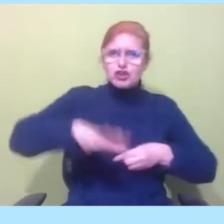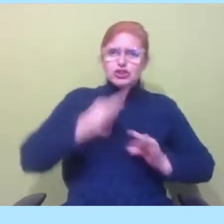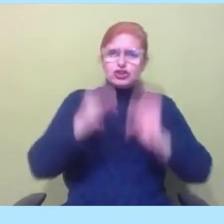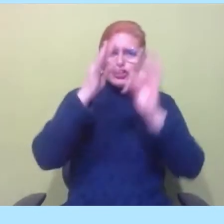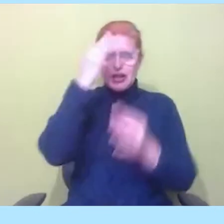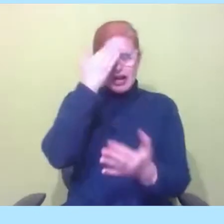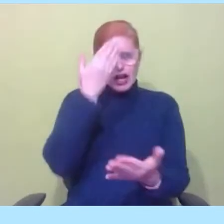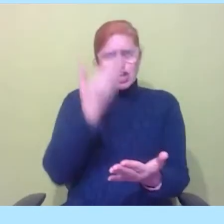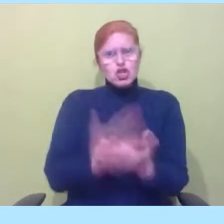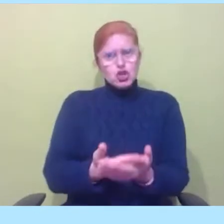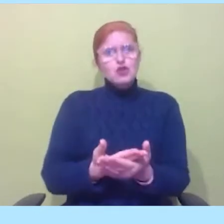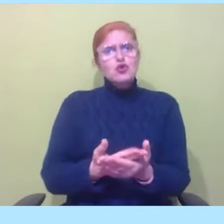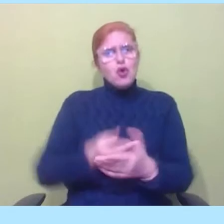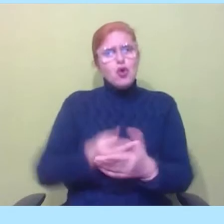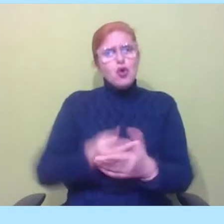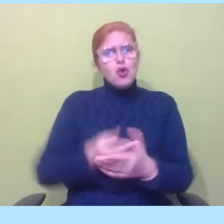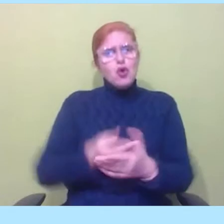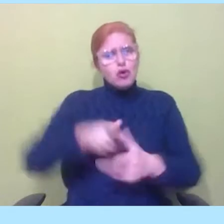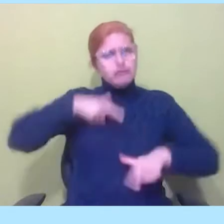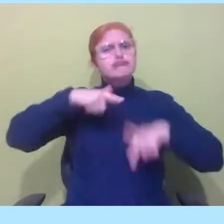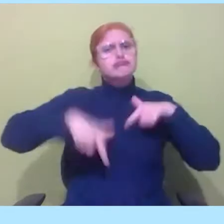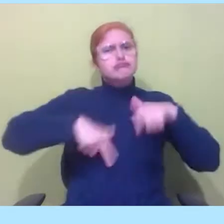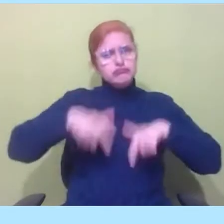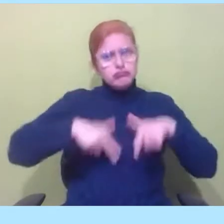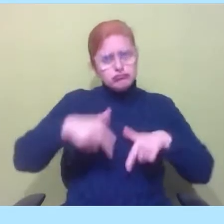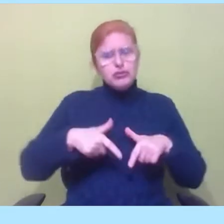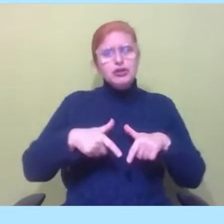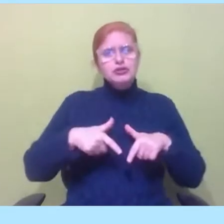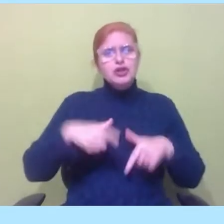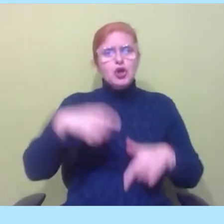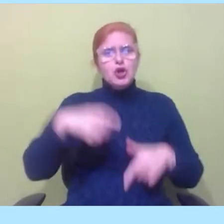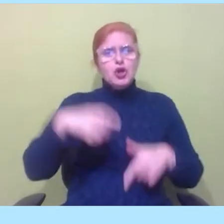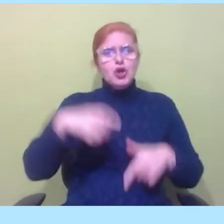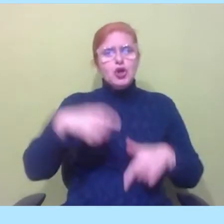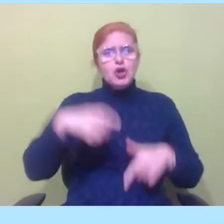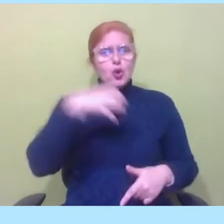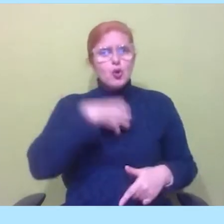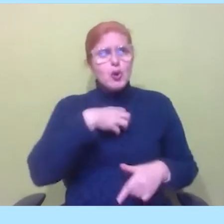atuando da maneira mais